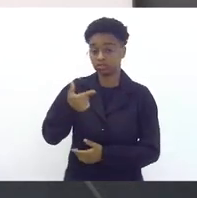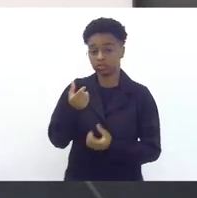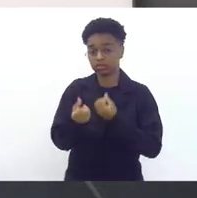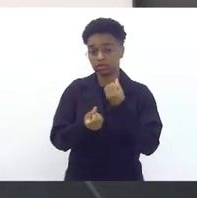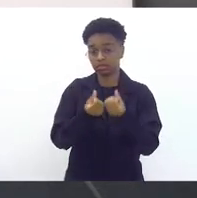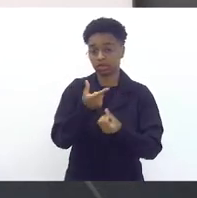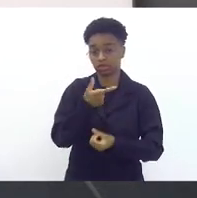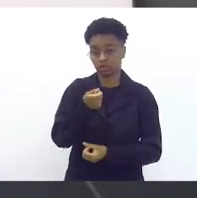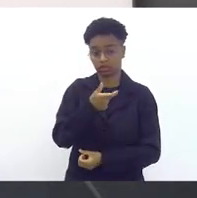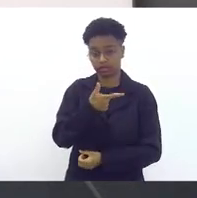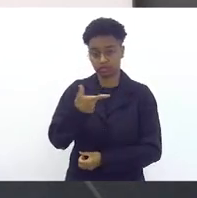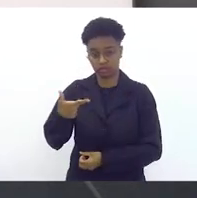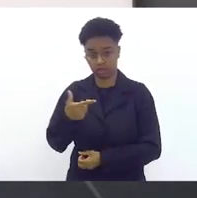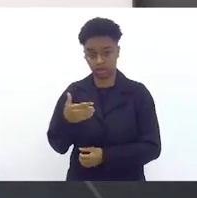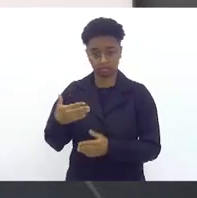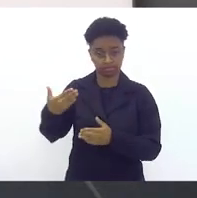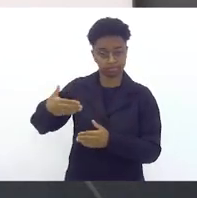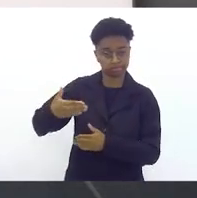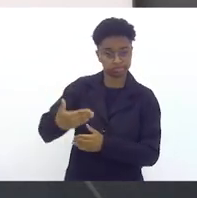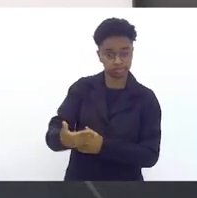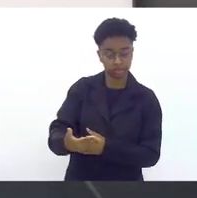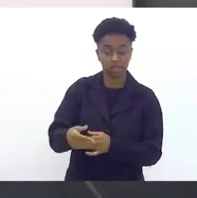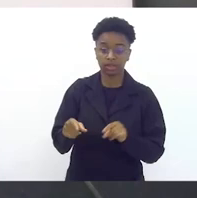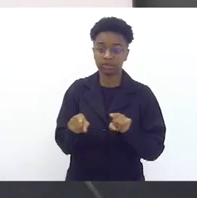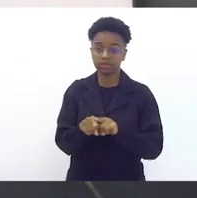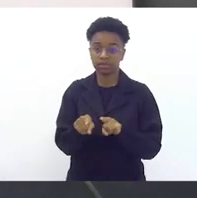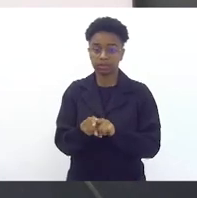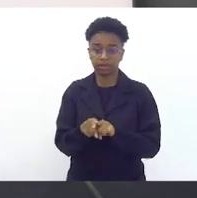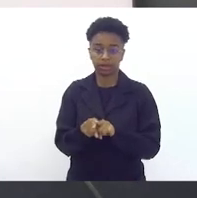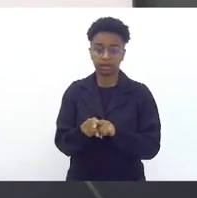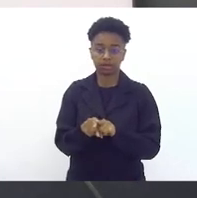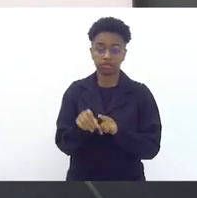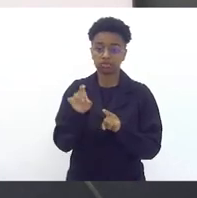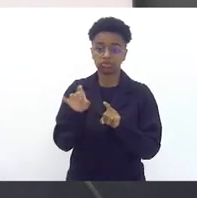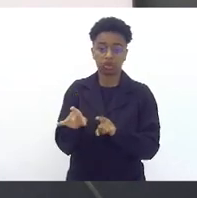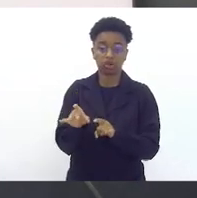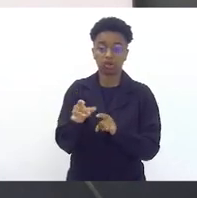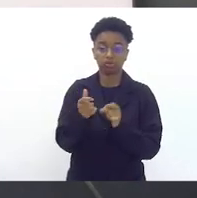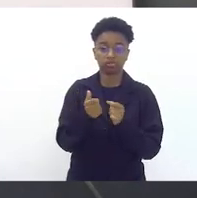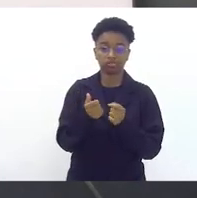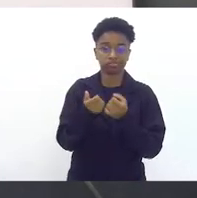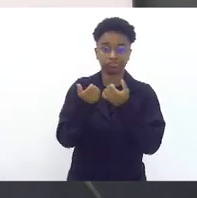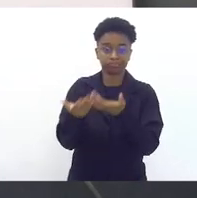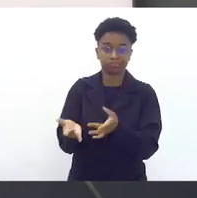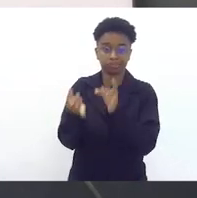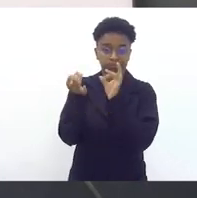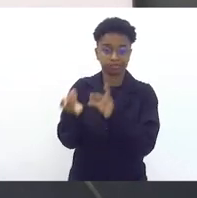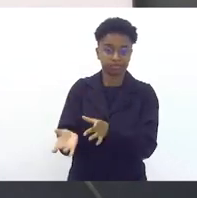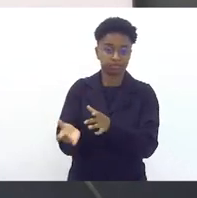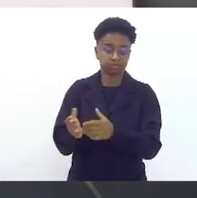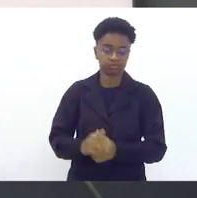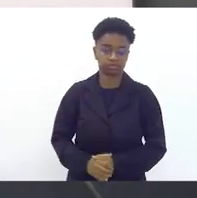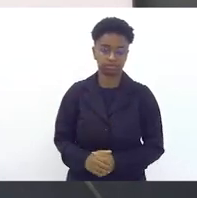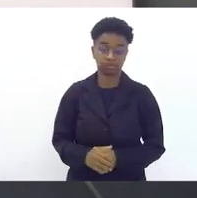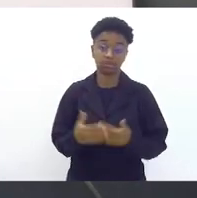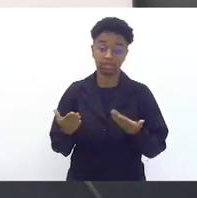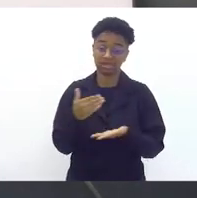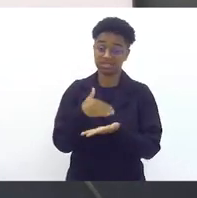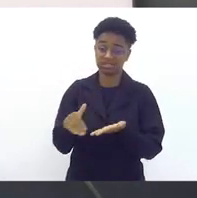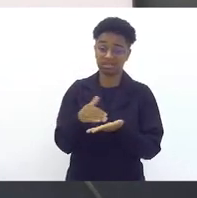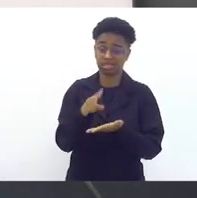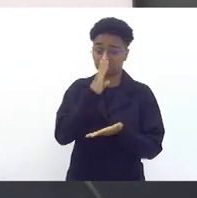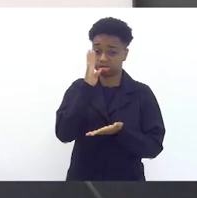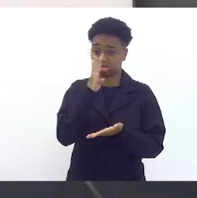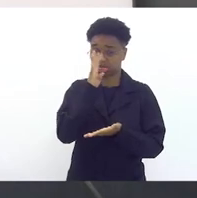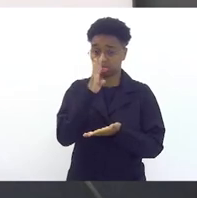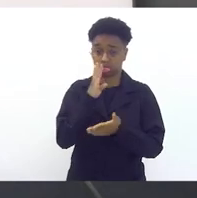2022 para frente, também deixou a mesa permanente de negociação. A secretaria deixou vaga essa